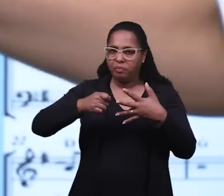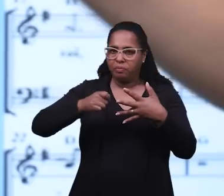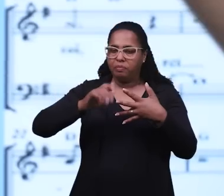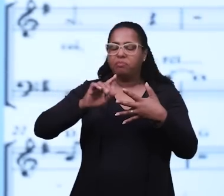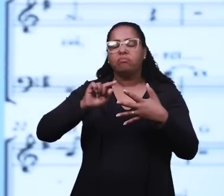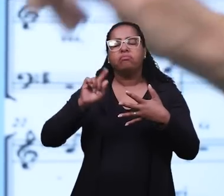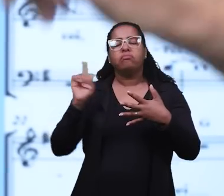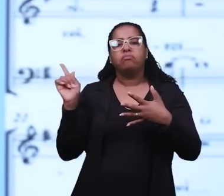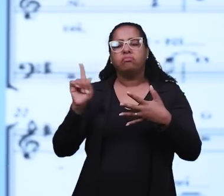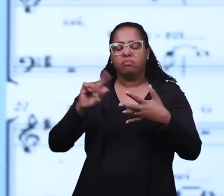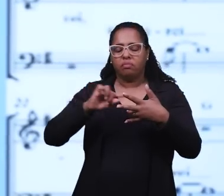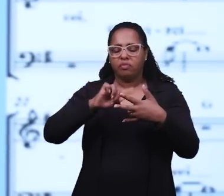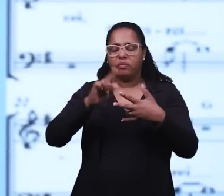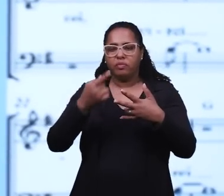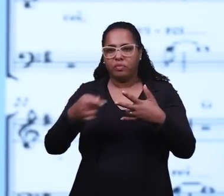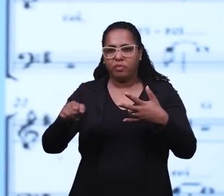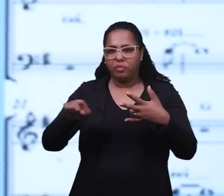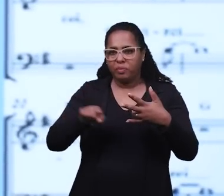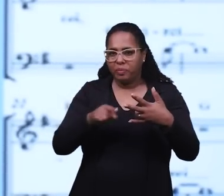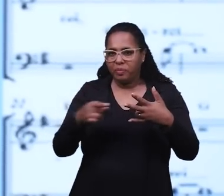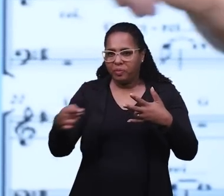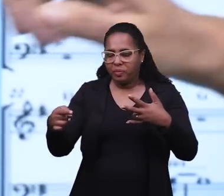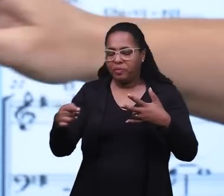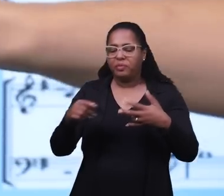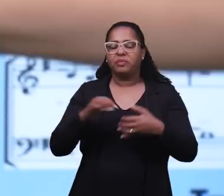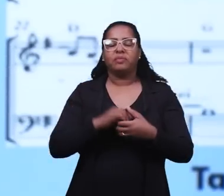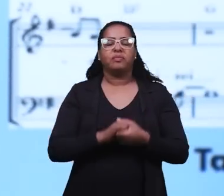chaves. Então será nesta melodia.